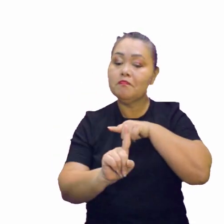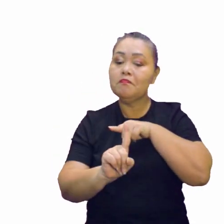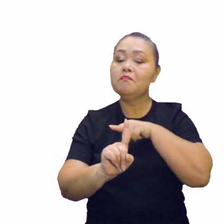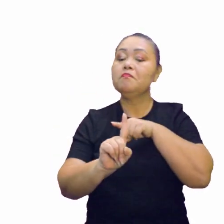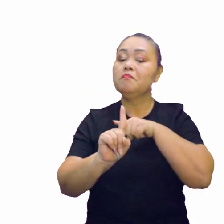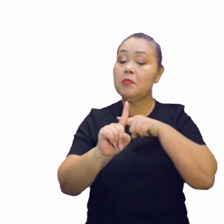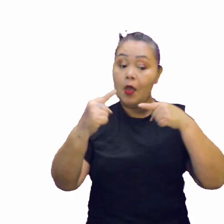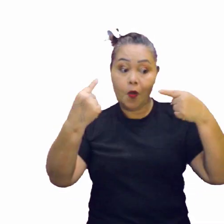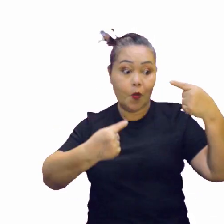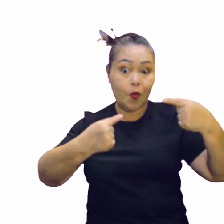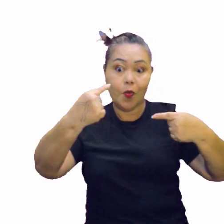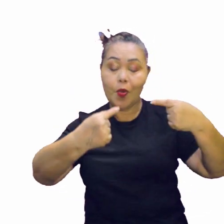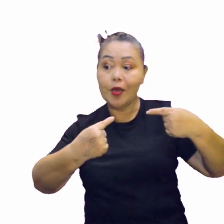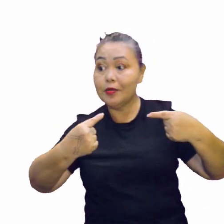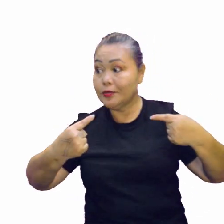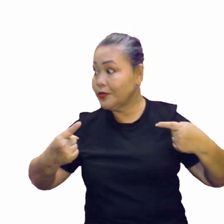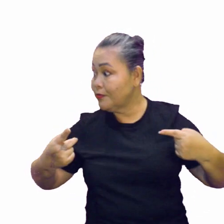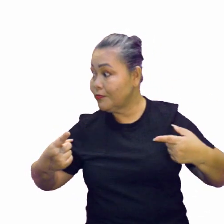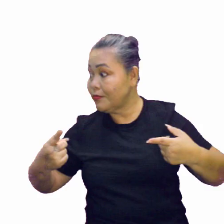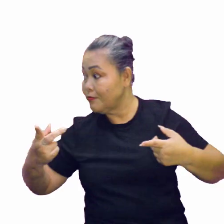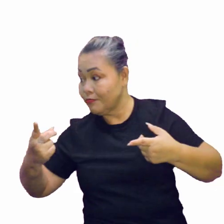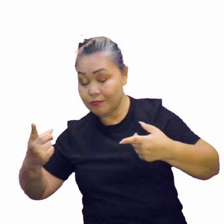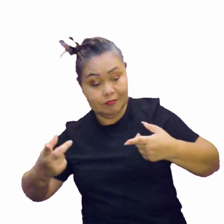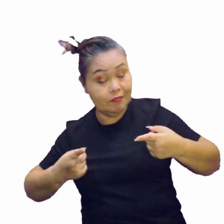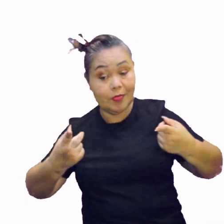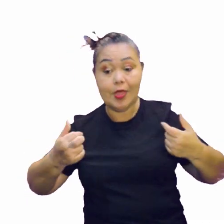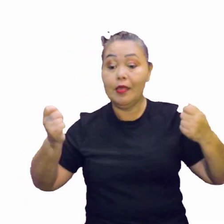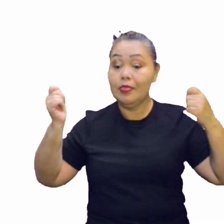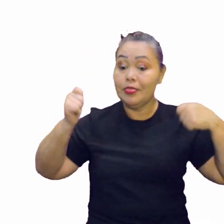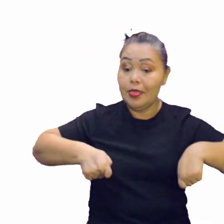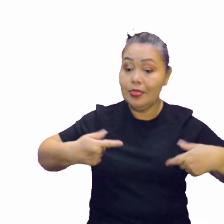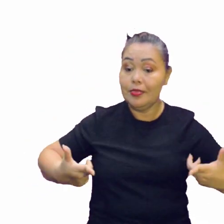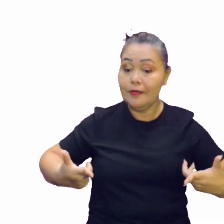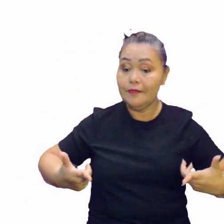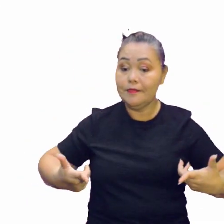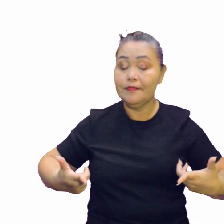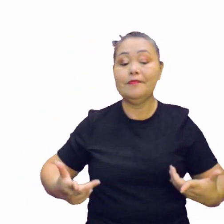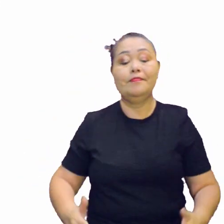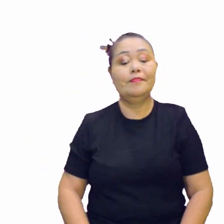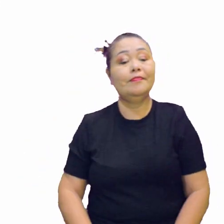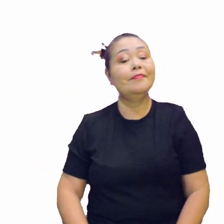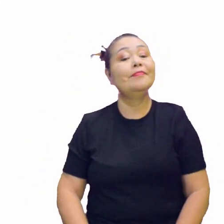de mercado saudável. Tá bom?